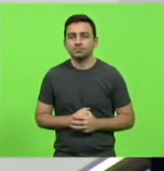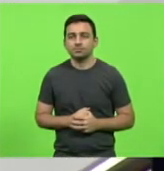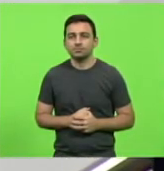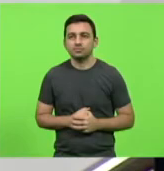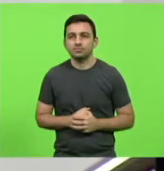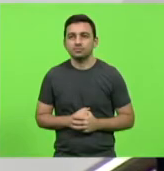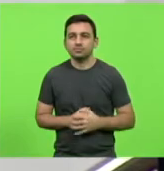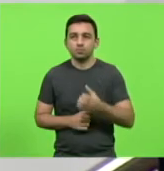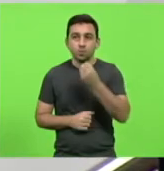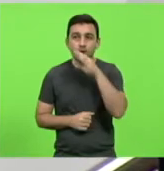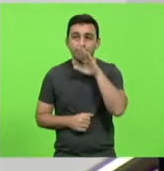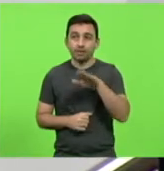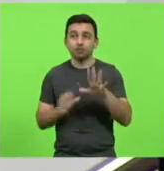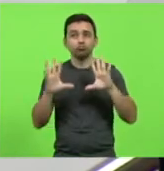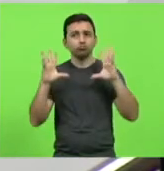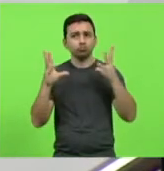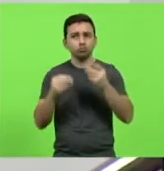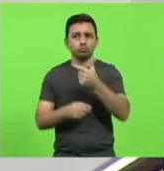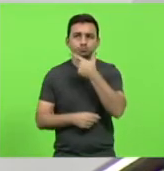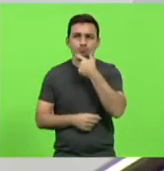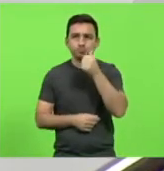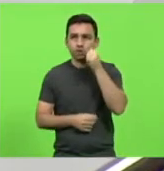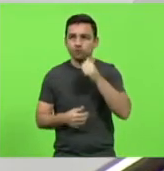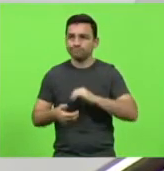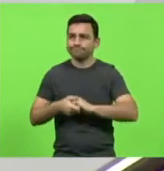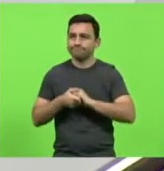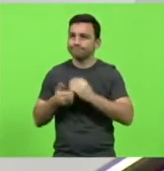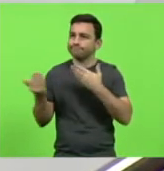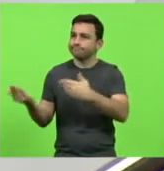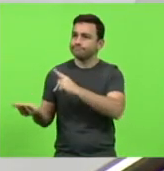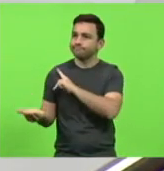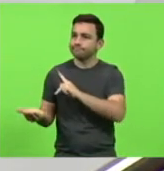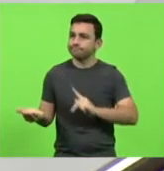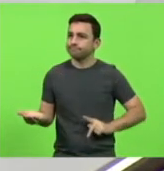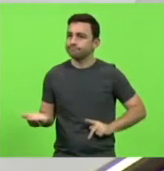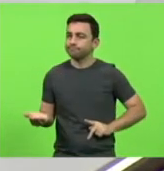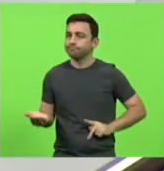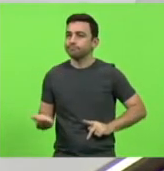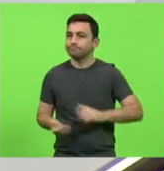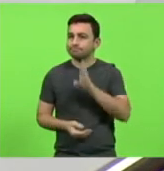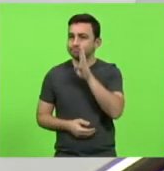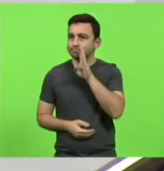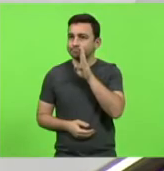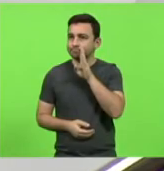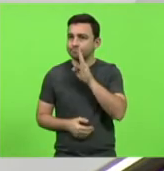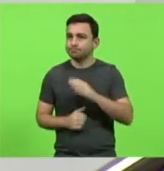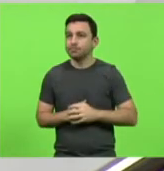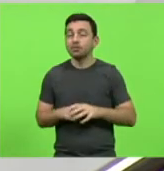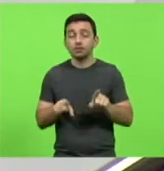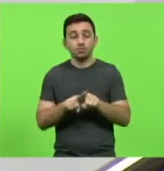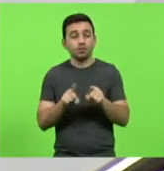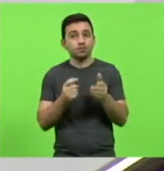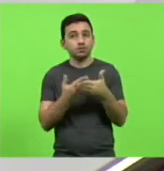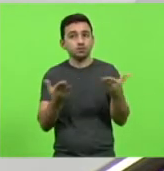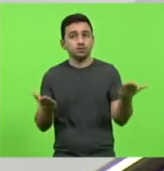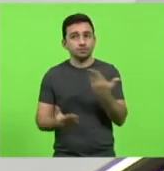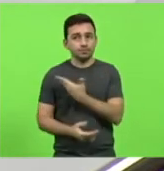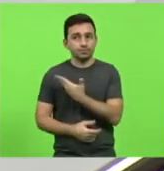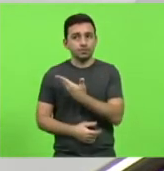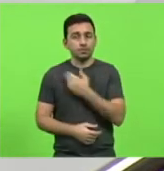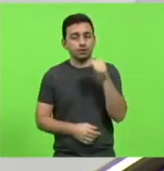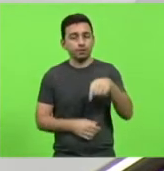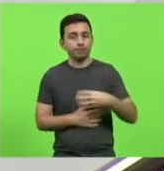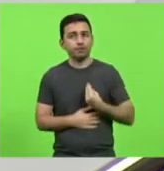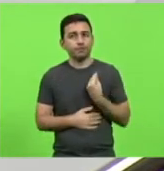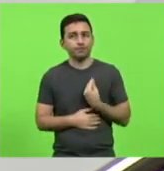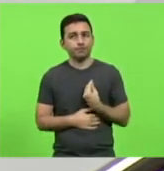Boa tarde a todos e a todas. Cumprimento o presidente em exercício, o deputado Nilson Berlanda, os nobres colegas que se fazem presente aqui no